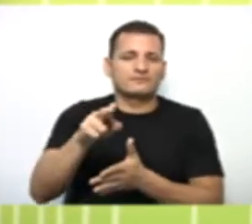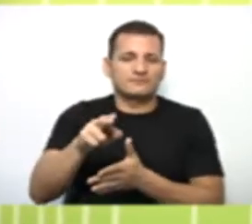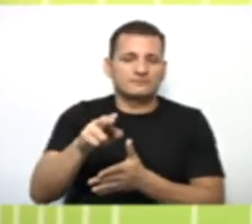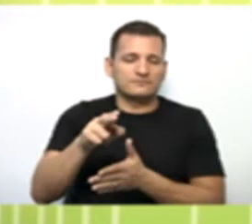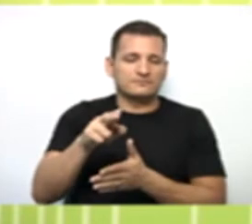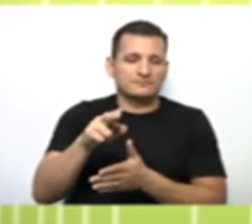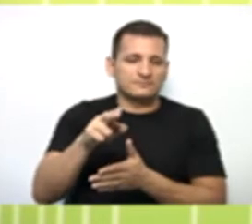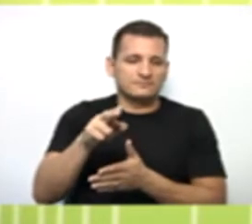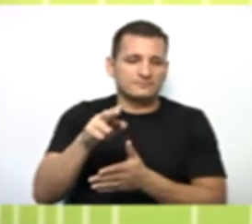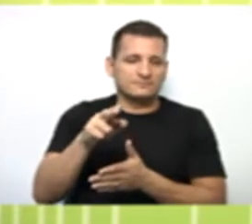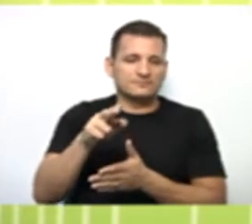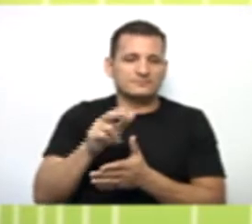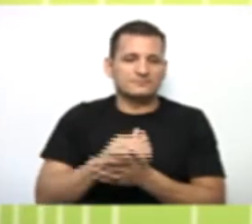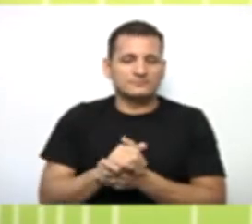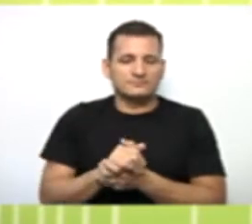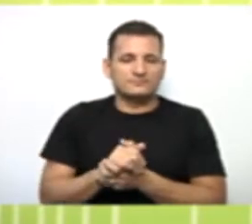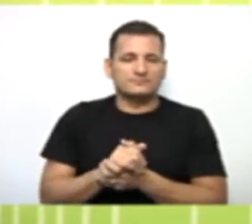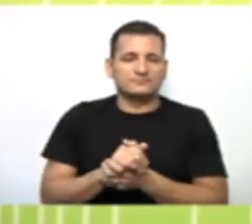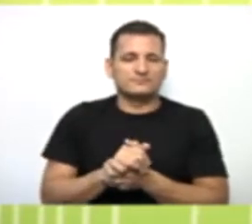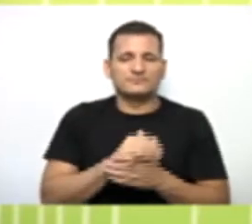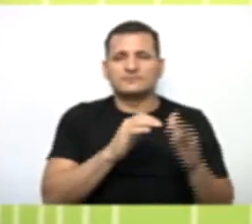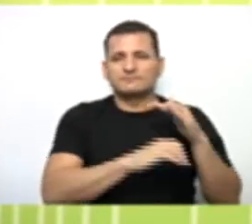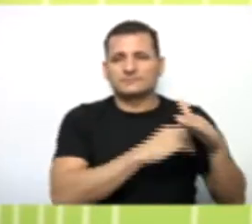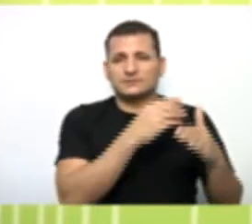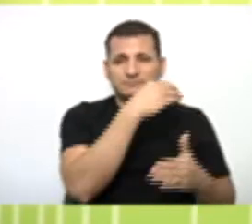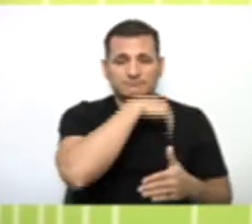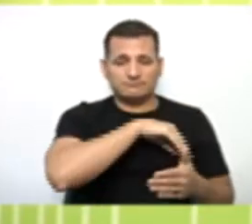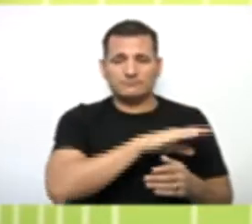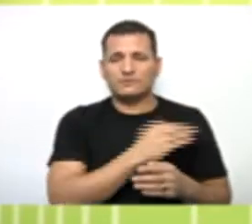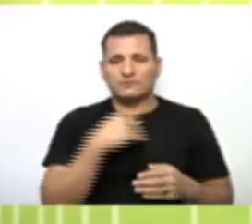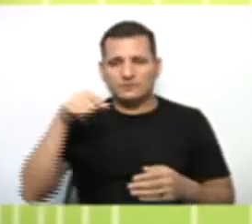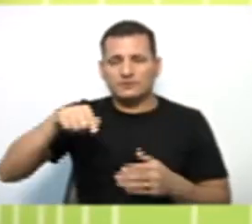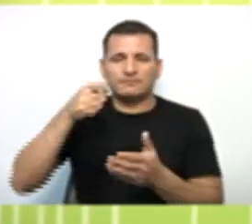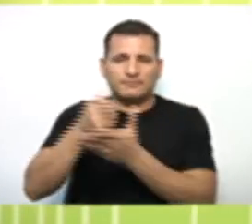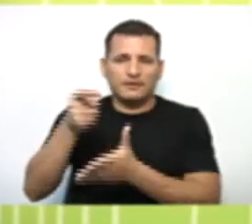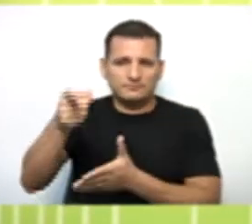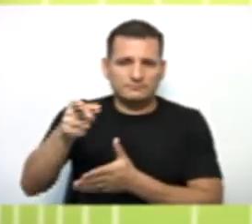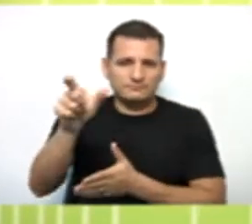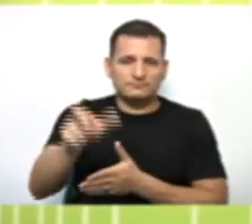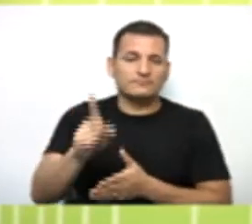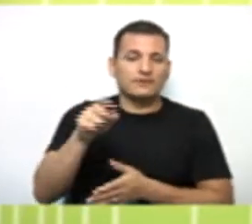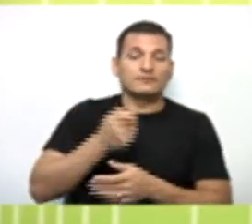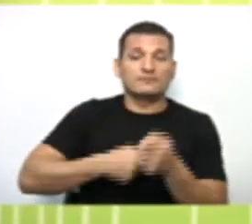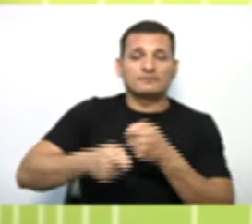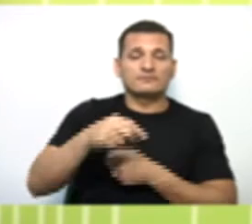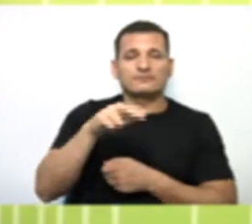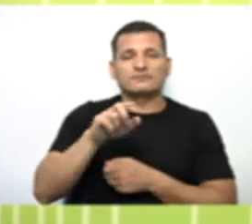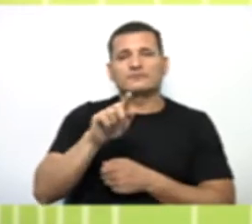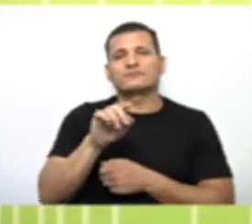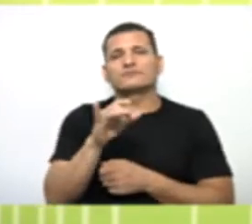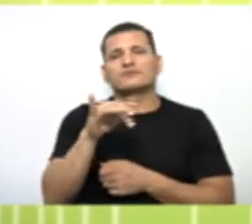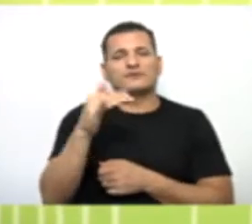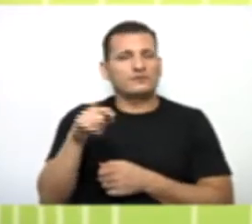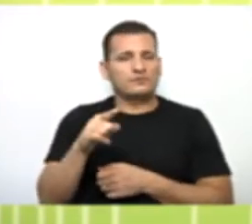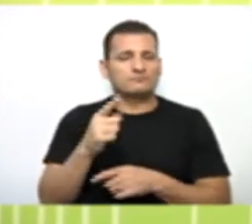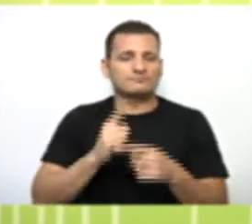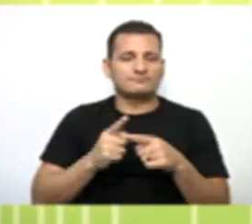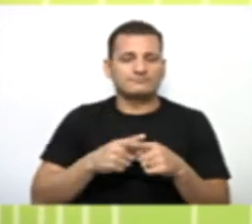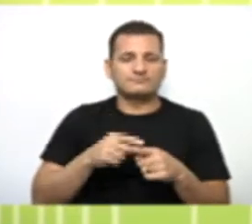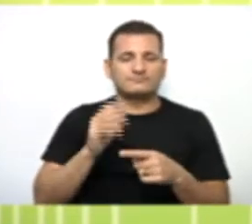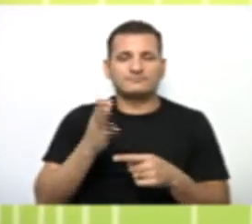eu chegar, né, da empresa com o dinheiro, eu venho aqui e pago o senhor. É uma negociação. Por já